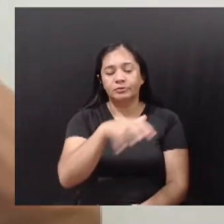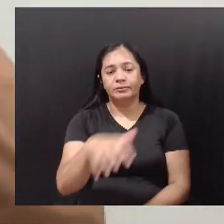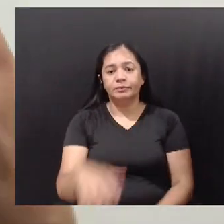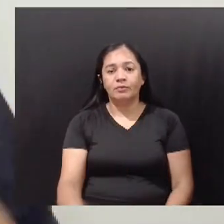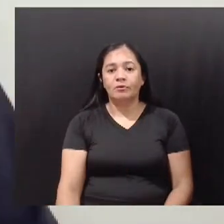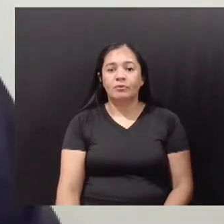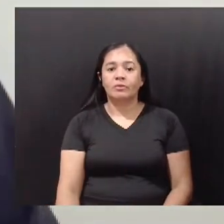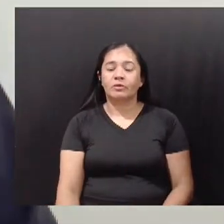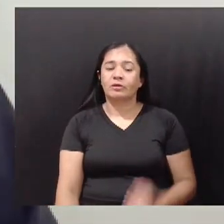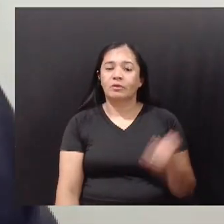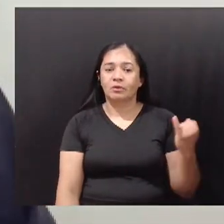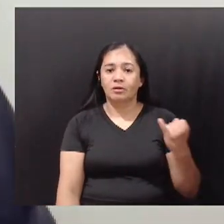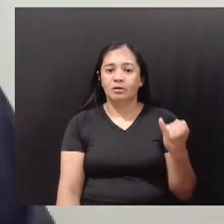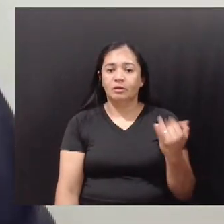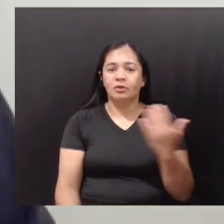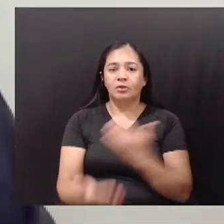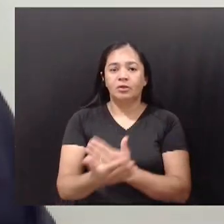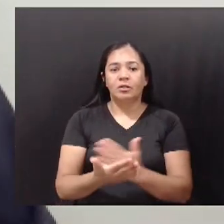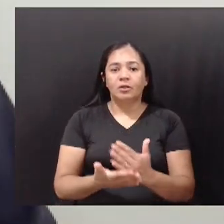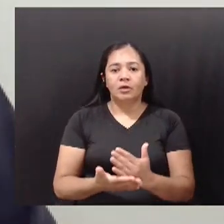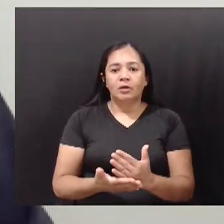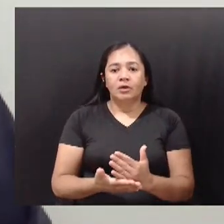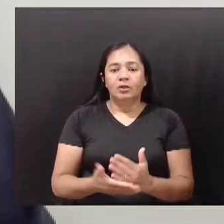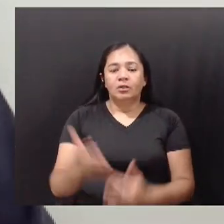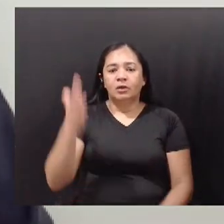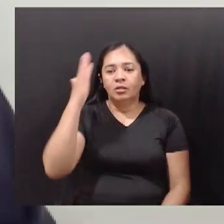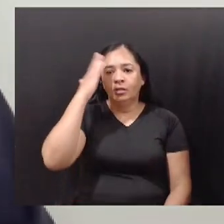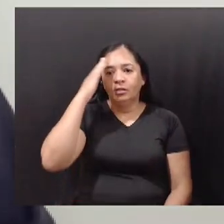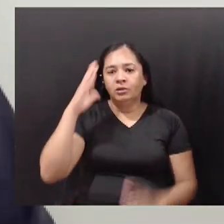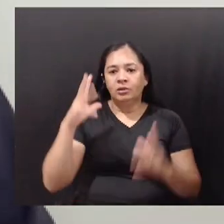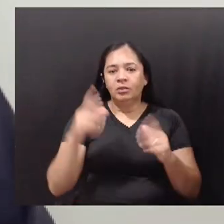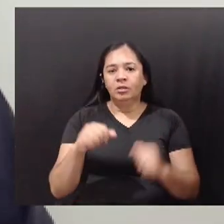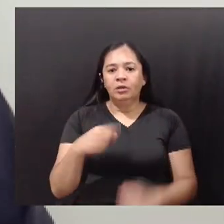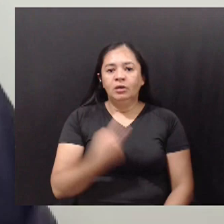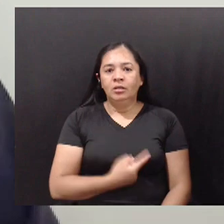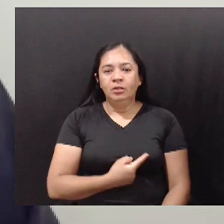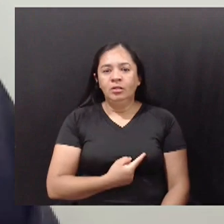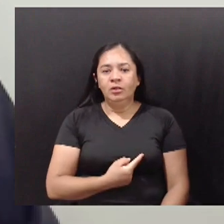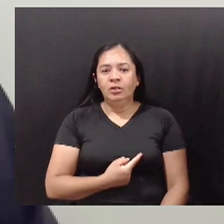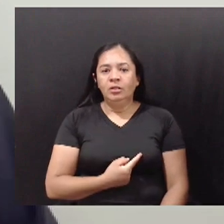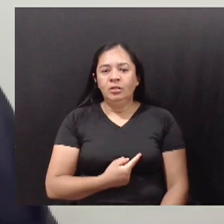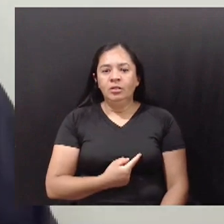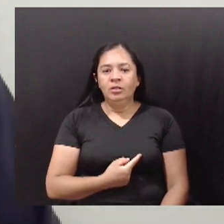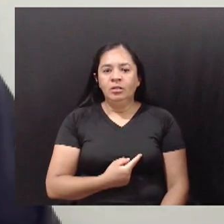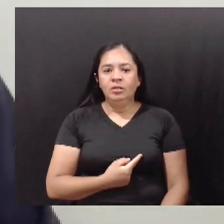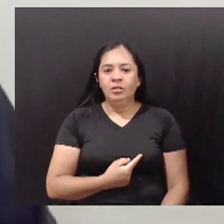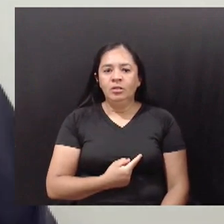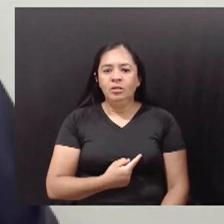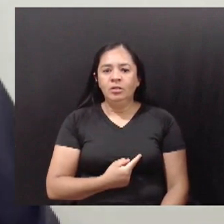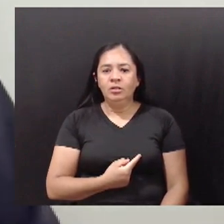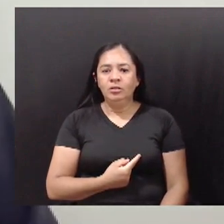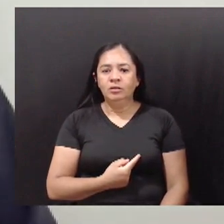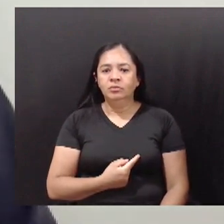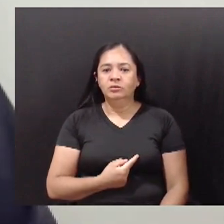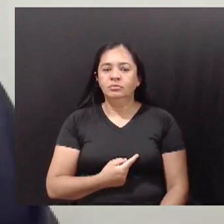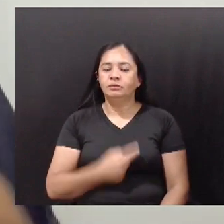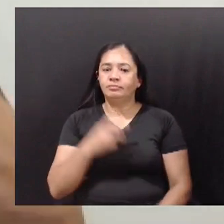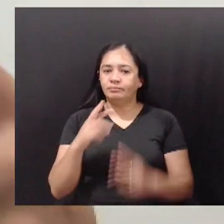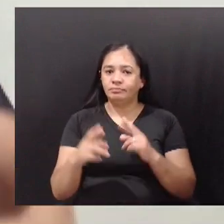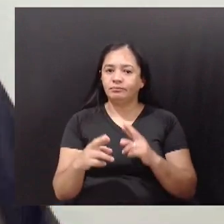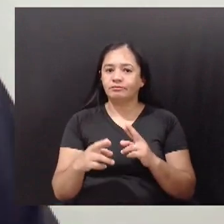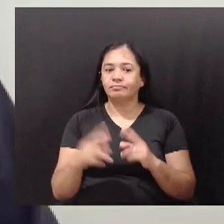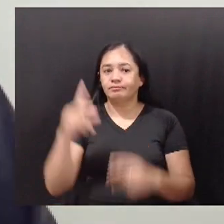importante começar a ter uma noção que todas as nossas ações vão trazer um resultado, uma complicação no futuro.